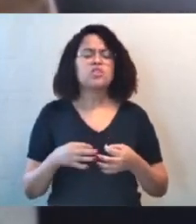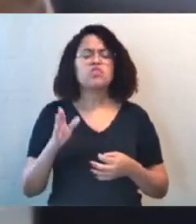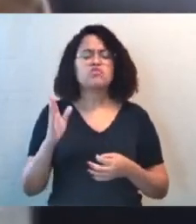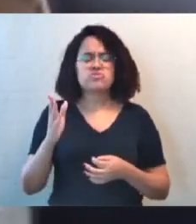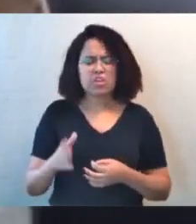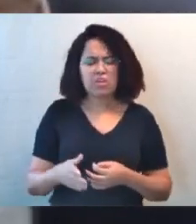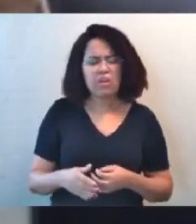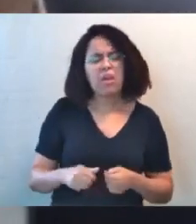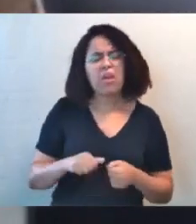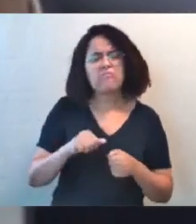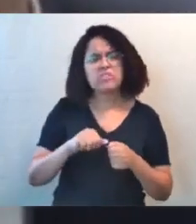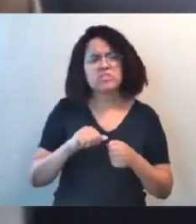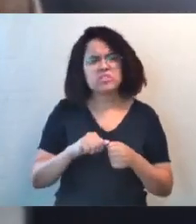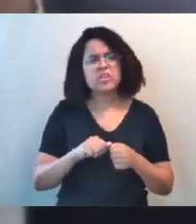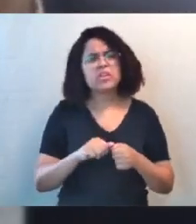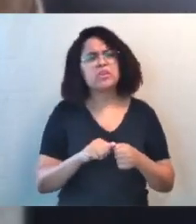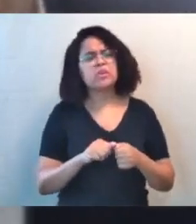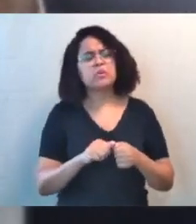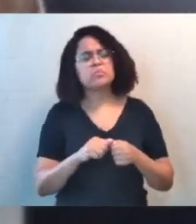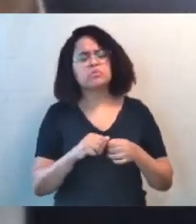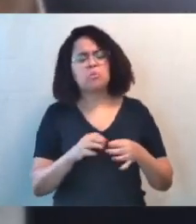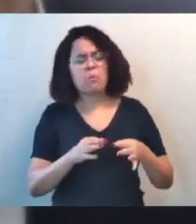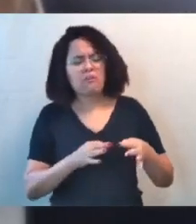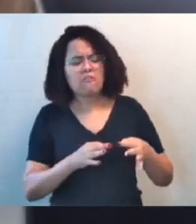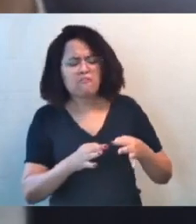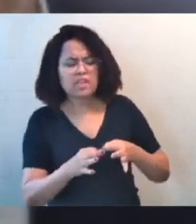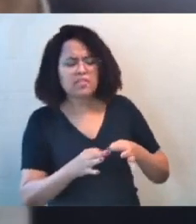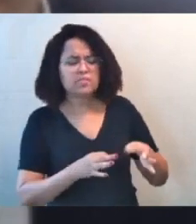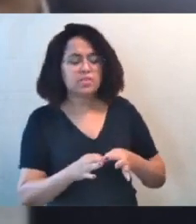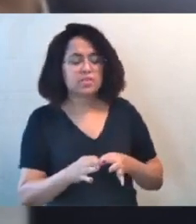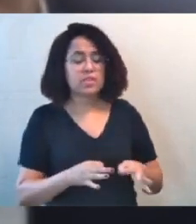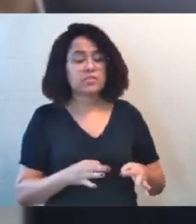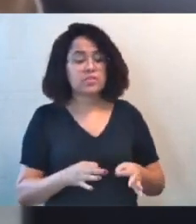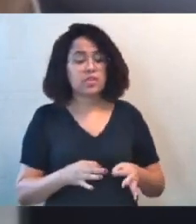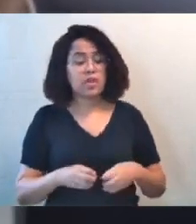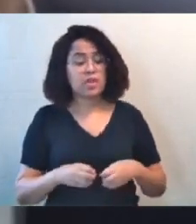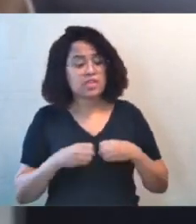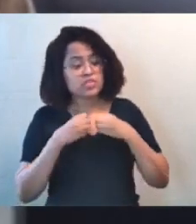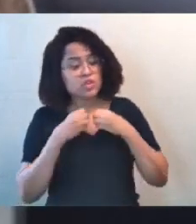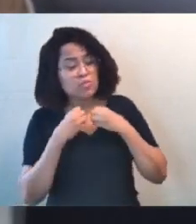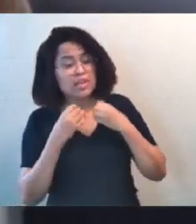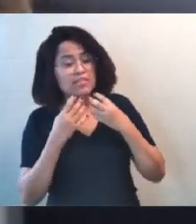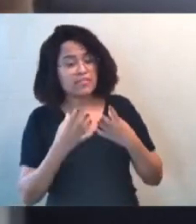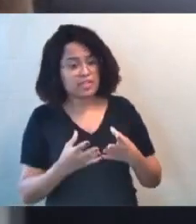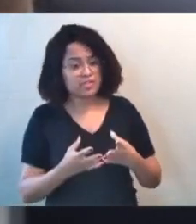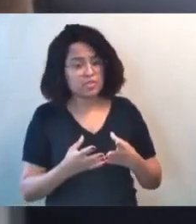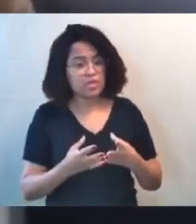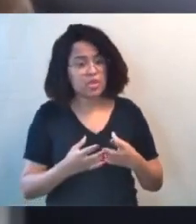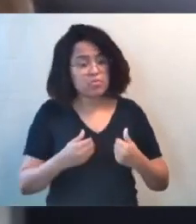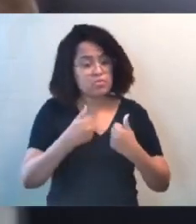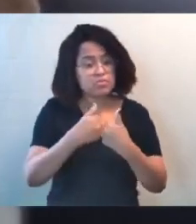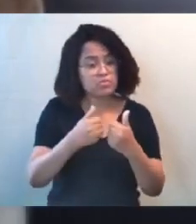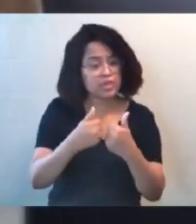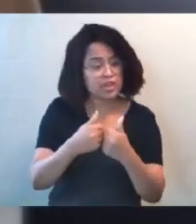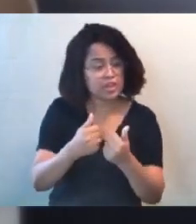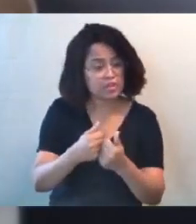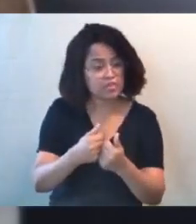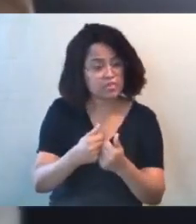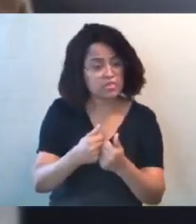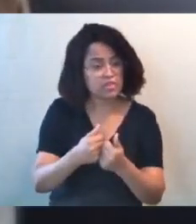uma flexibilização e ela gerou benefícios porque os veículos ficam menos tempo parados.